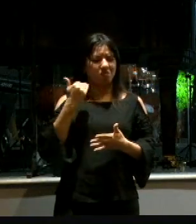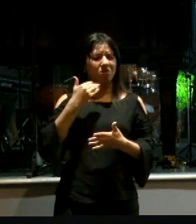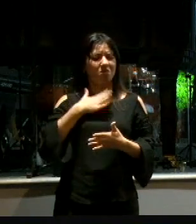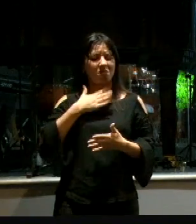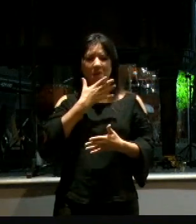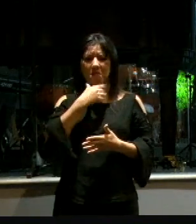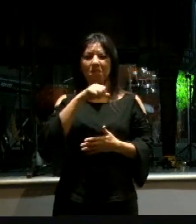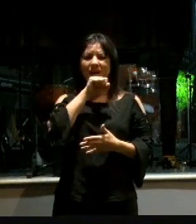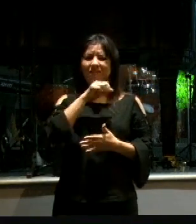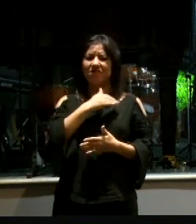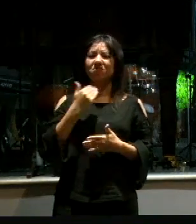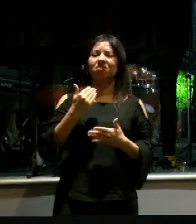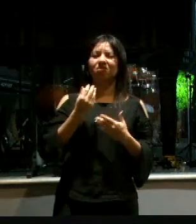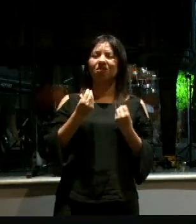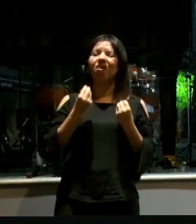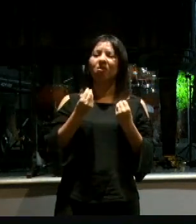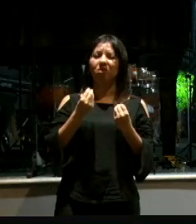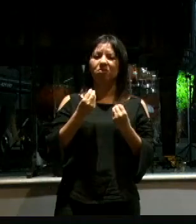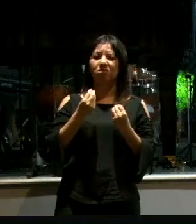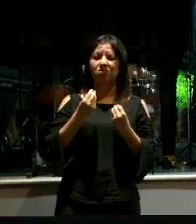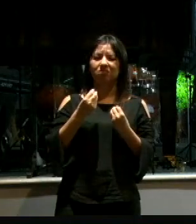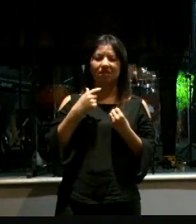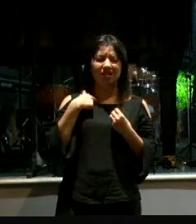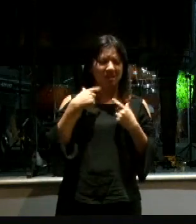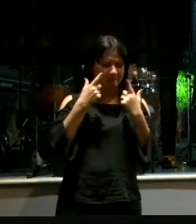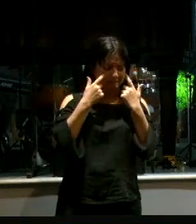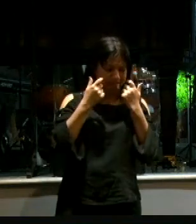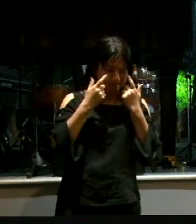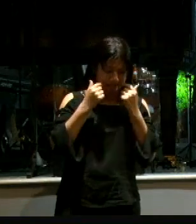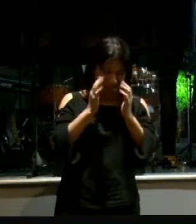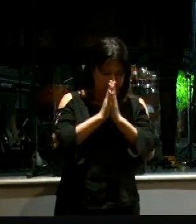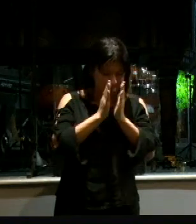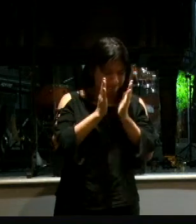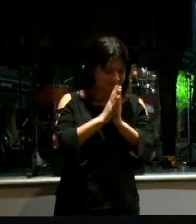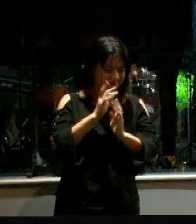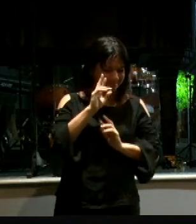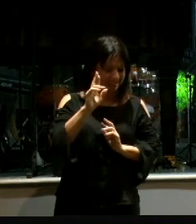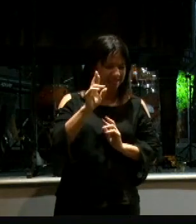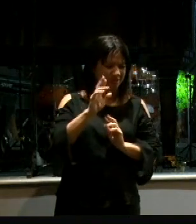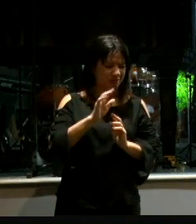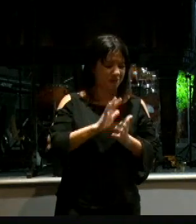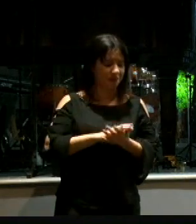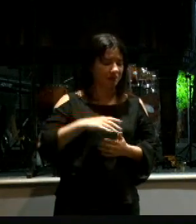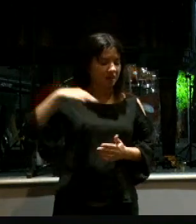disse: quem disse que essa doença é para a morte?